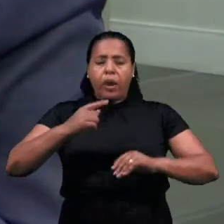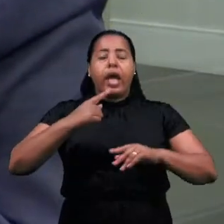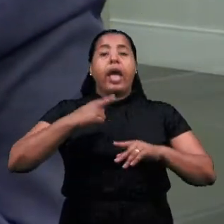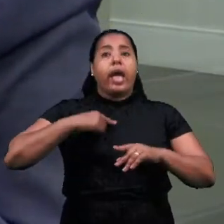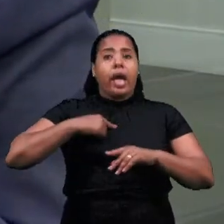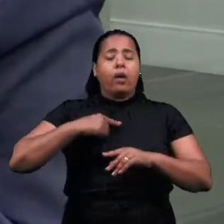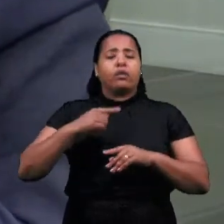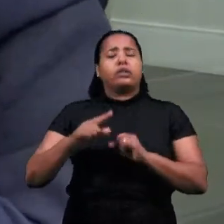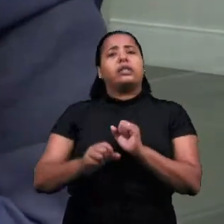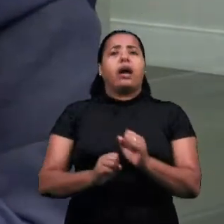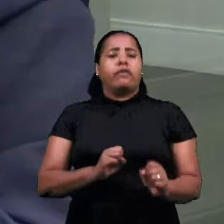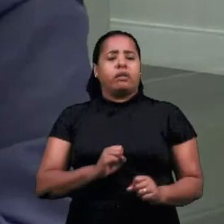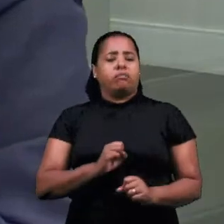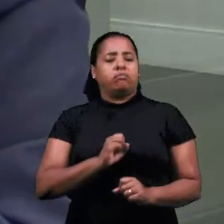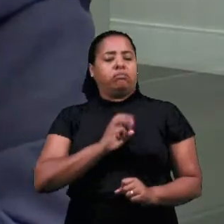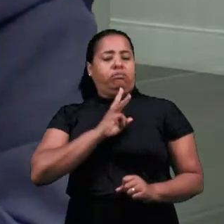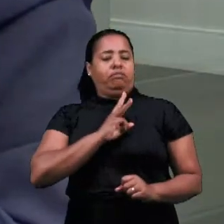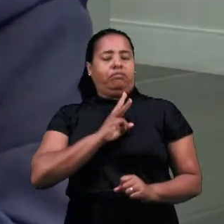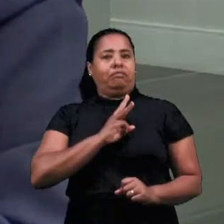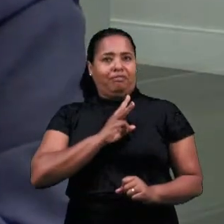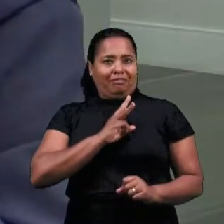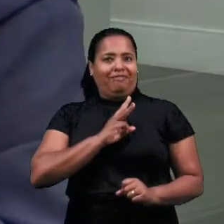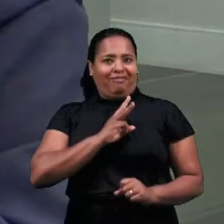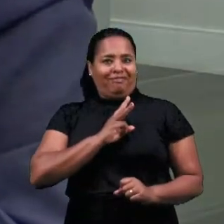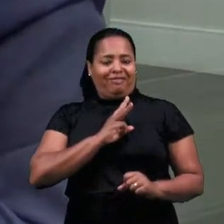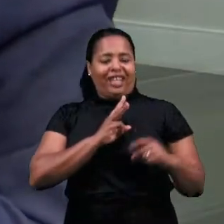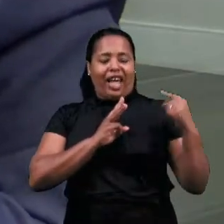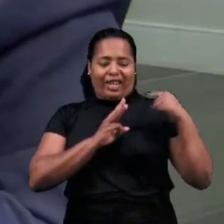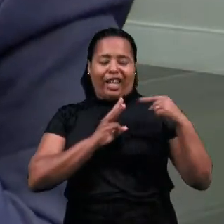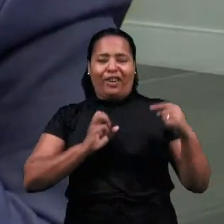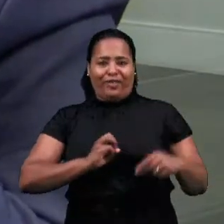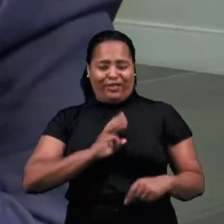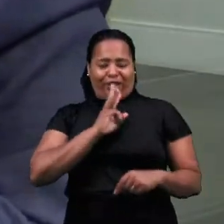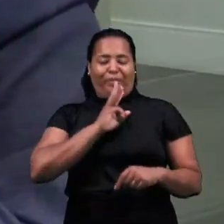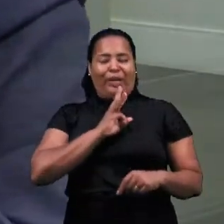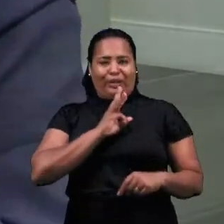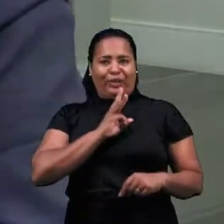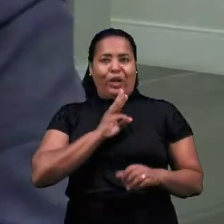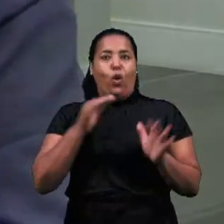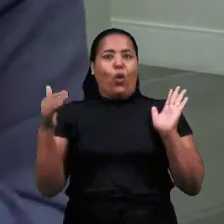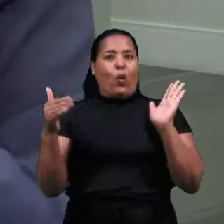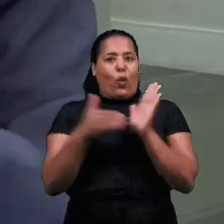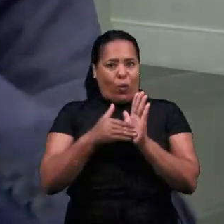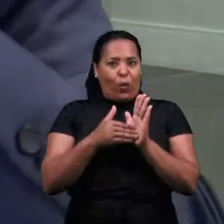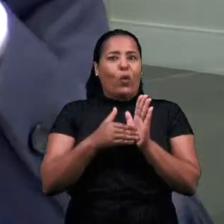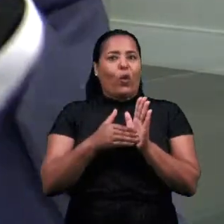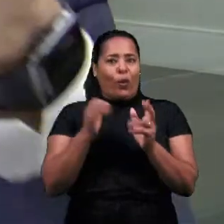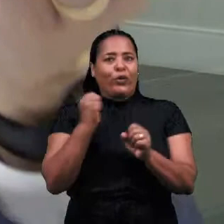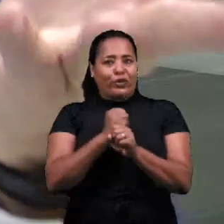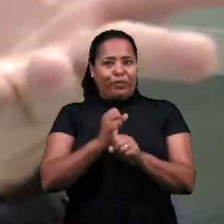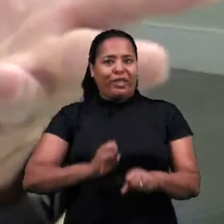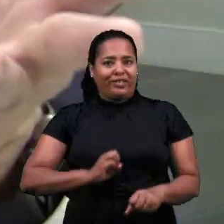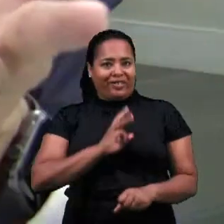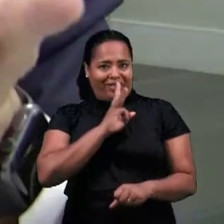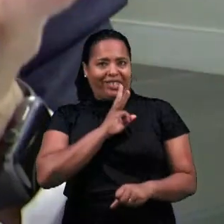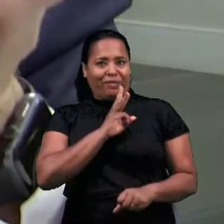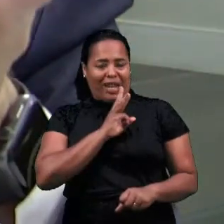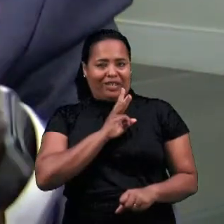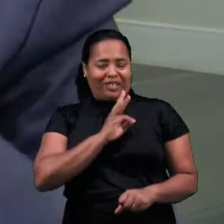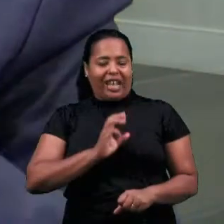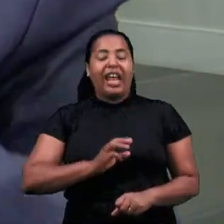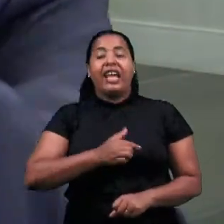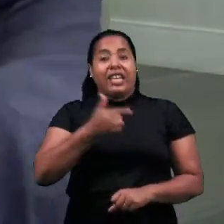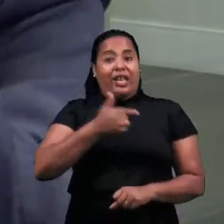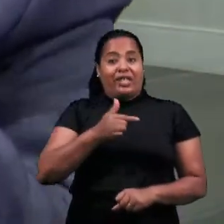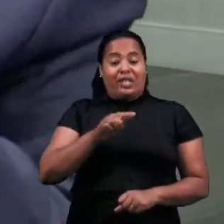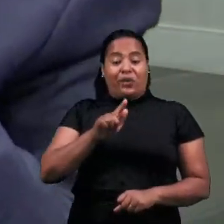ano. Hoje se fala do ensino médio, o último ano do ensino médio, à época era o segundo grau.